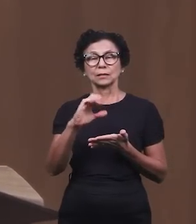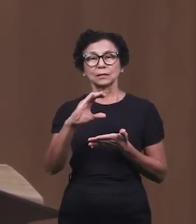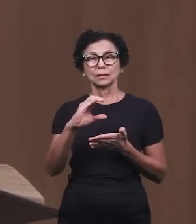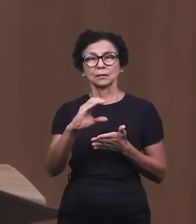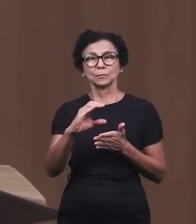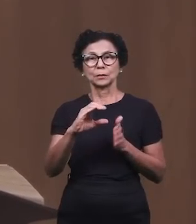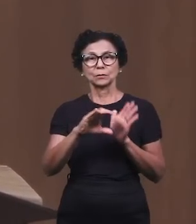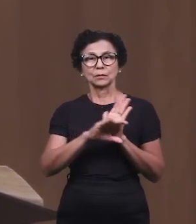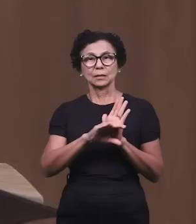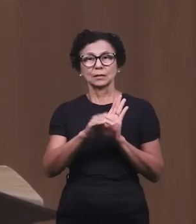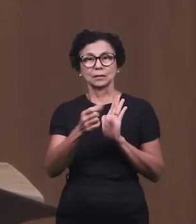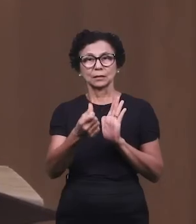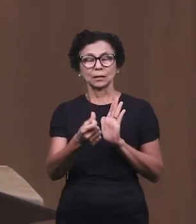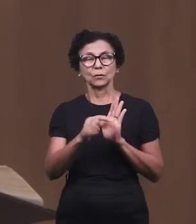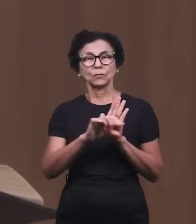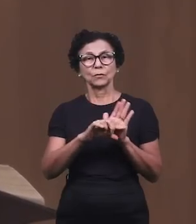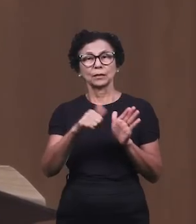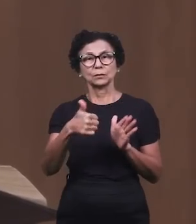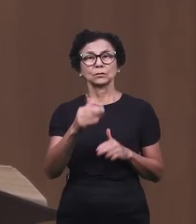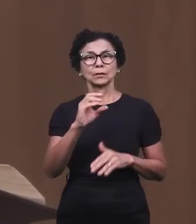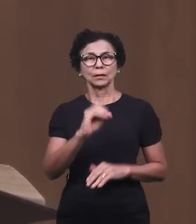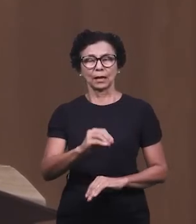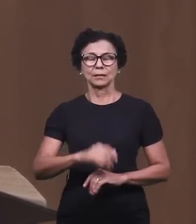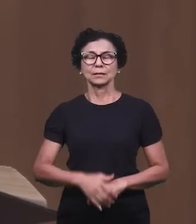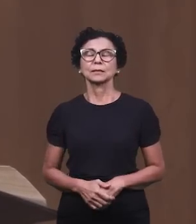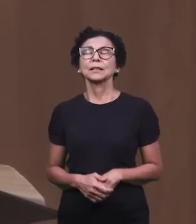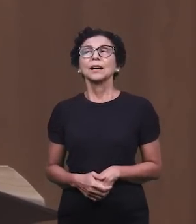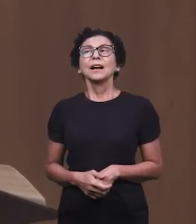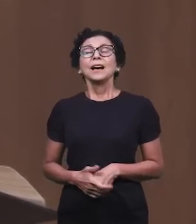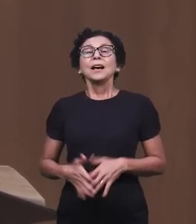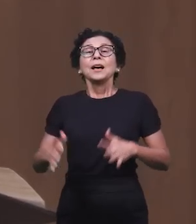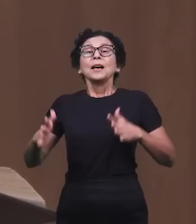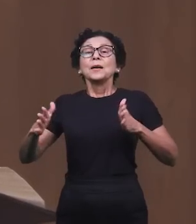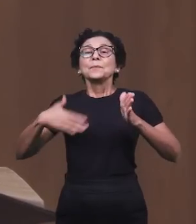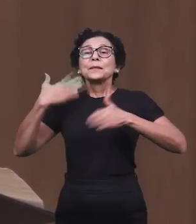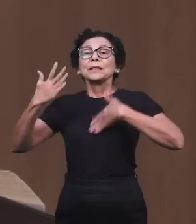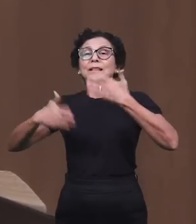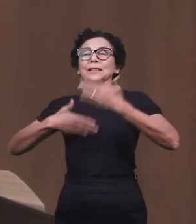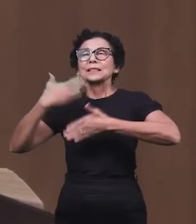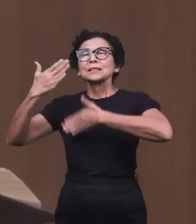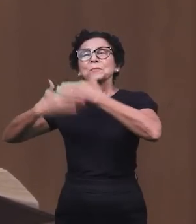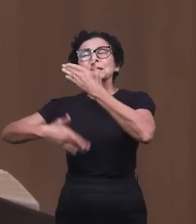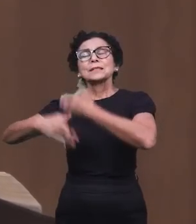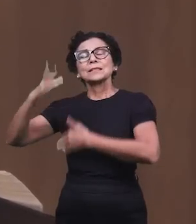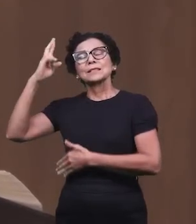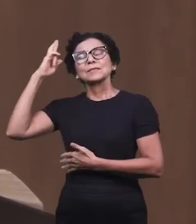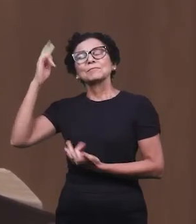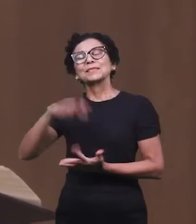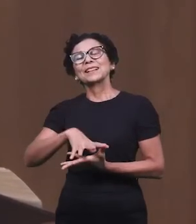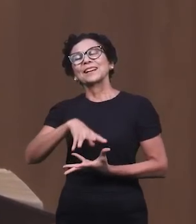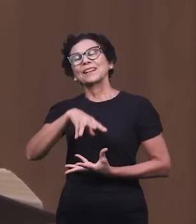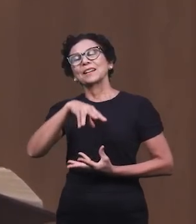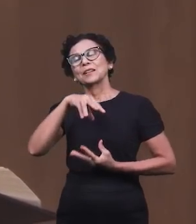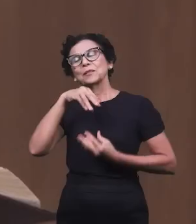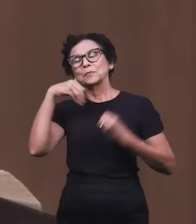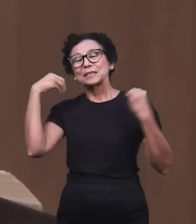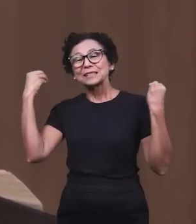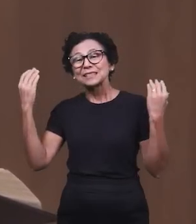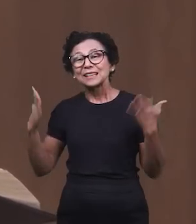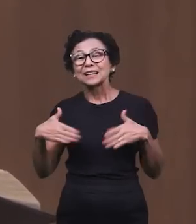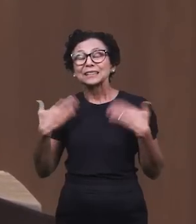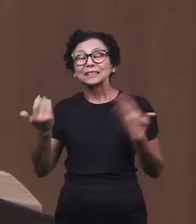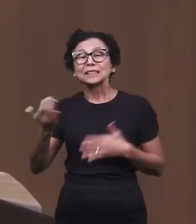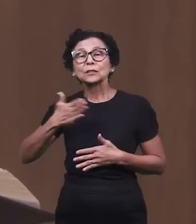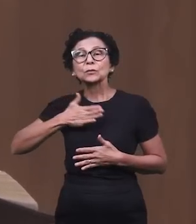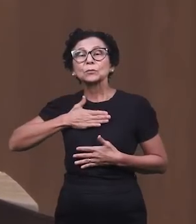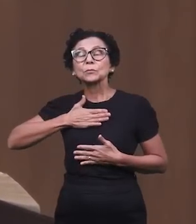regozijar-me-ei muito no Senhor. A minha alma se alegrara no meu Deus. Veja, porque